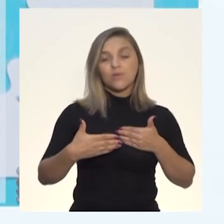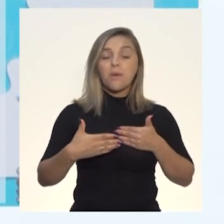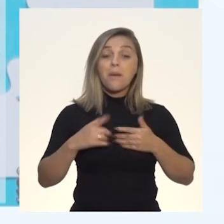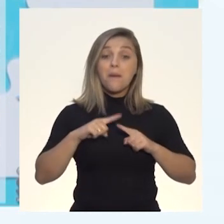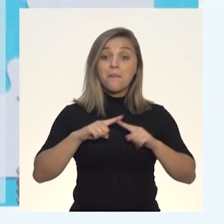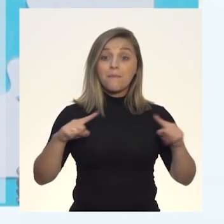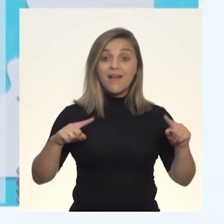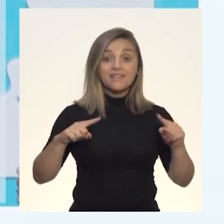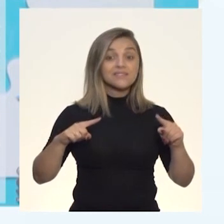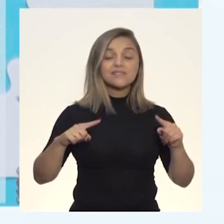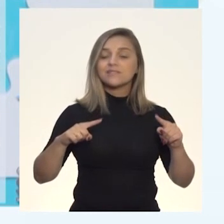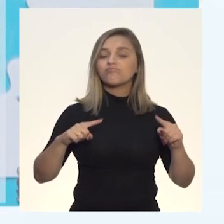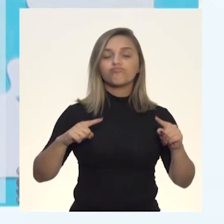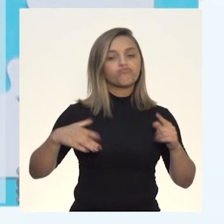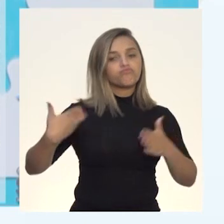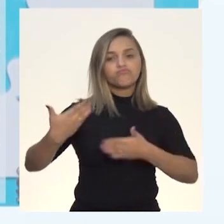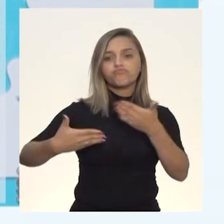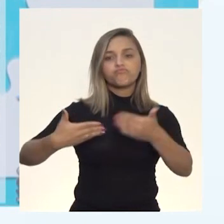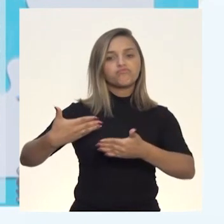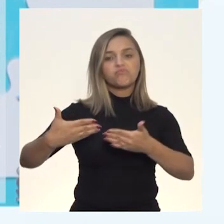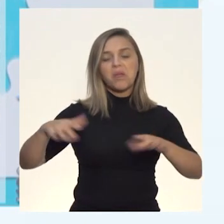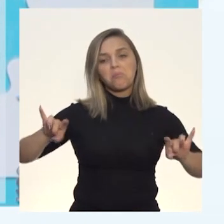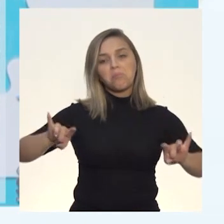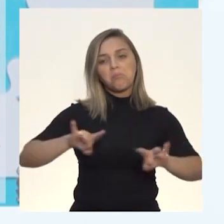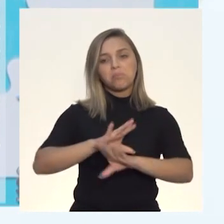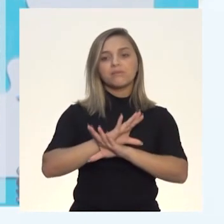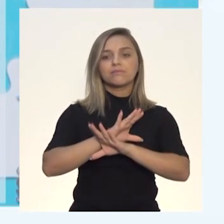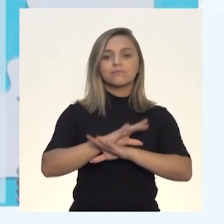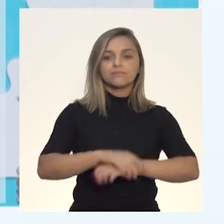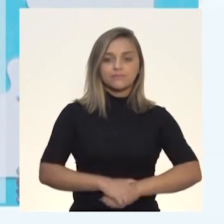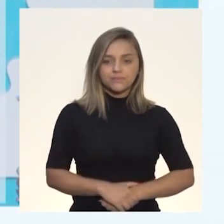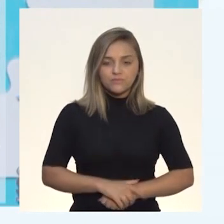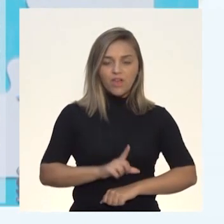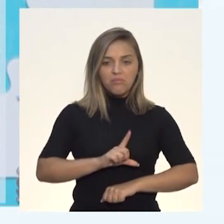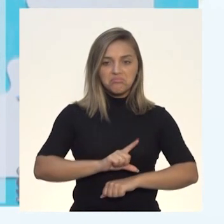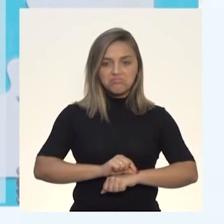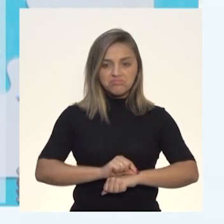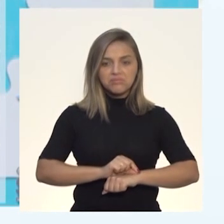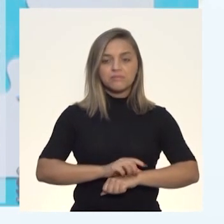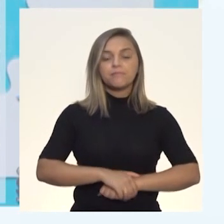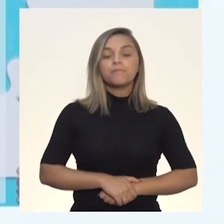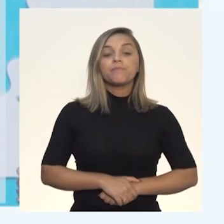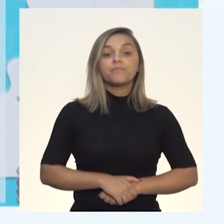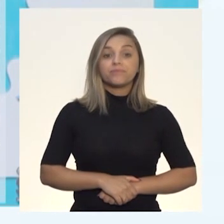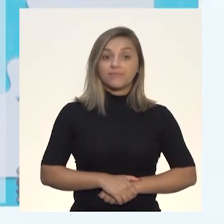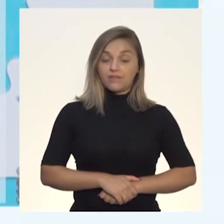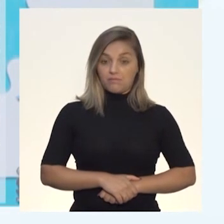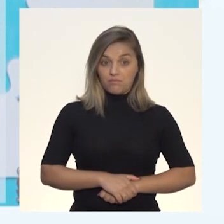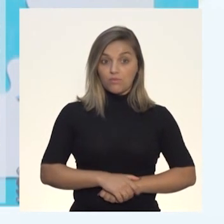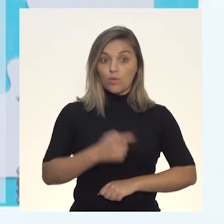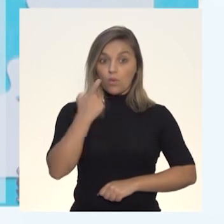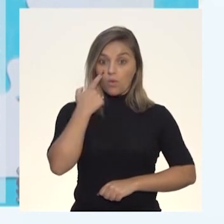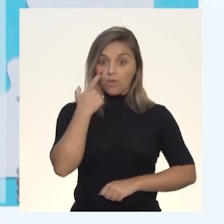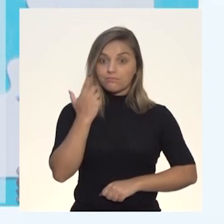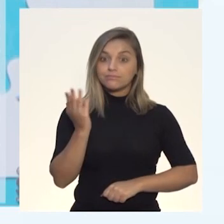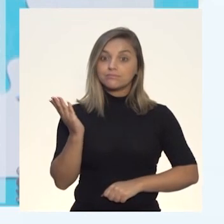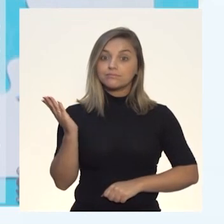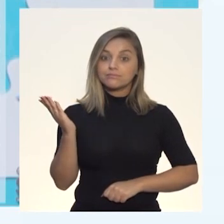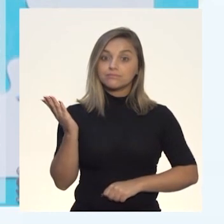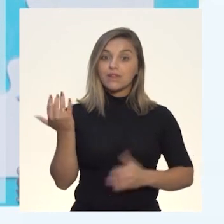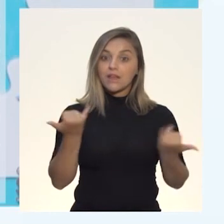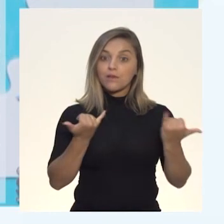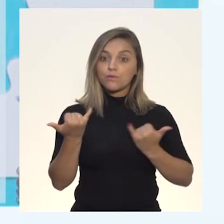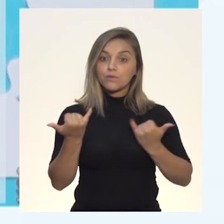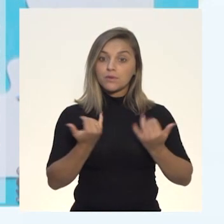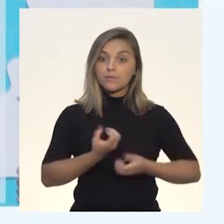seria uma novidade breve. Ele traz uma informação para a gente aí interessante. Ele